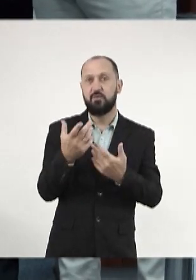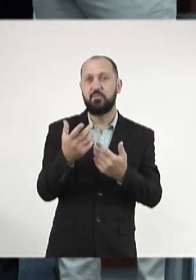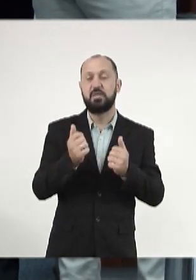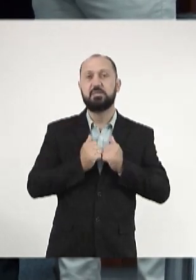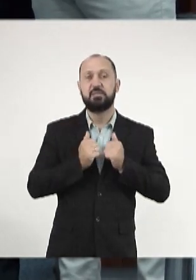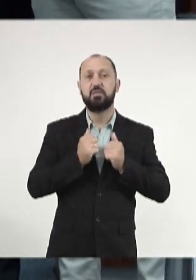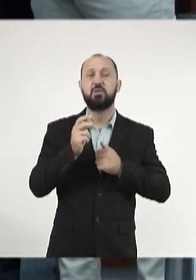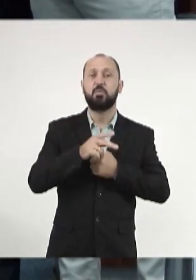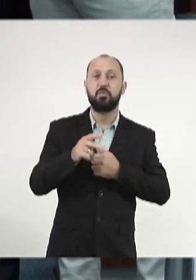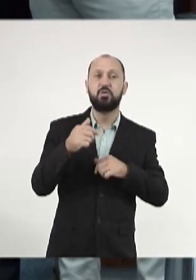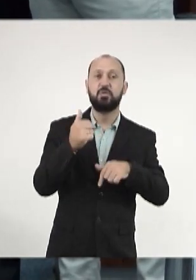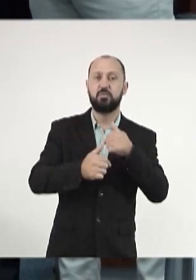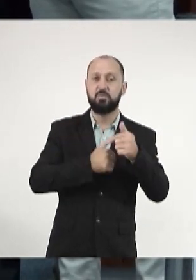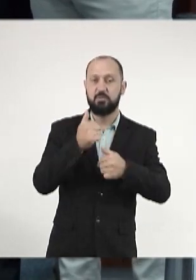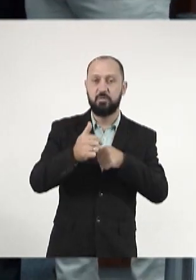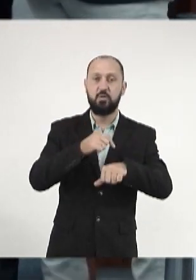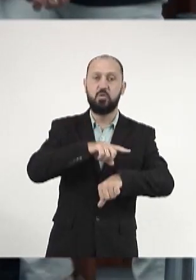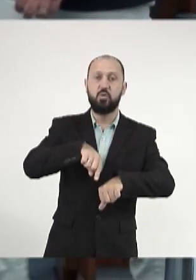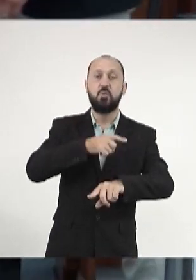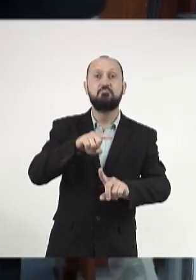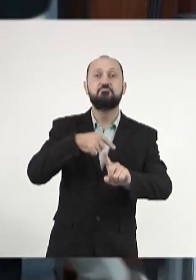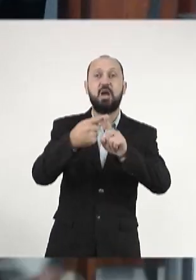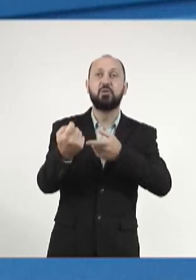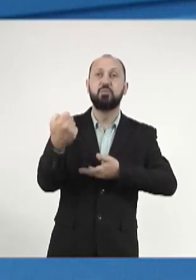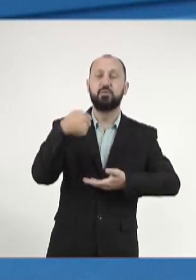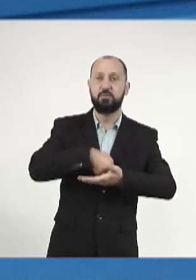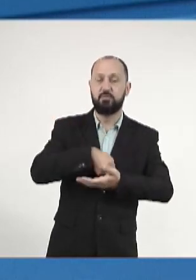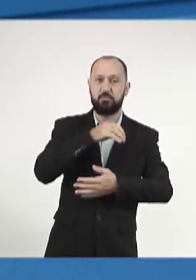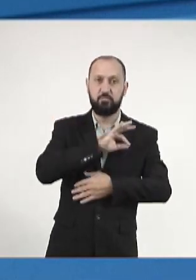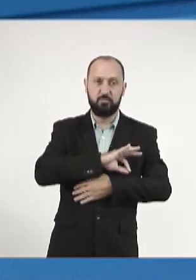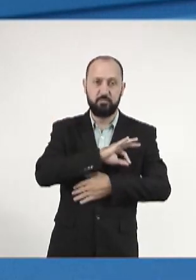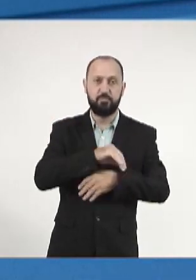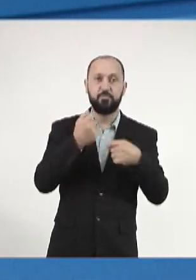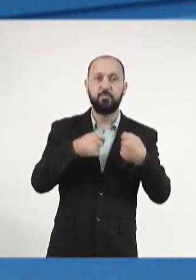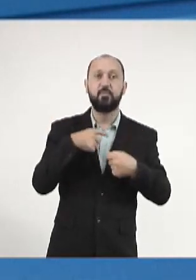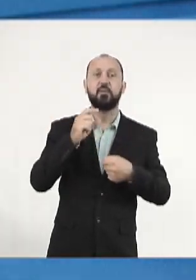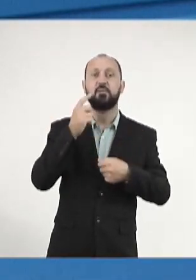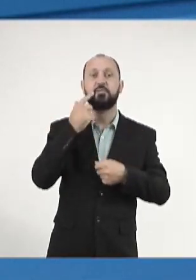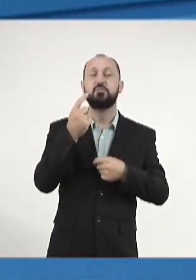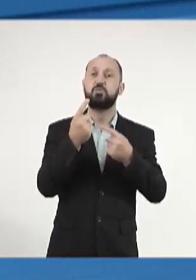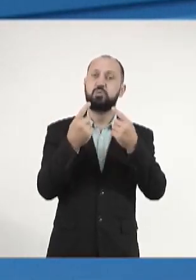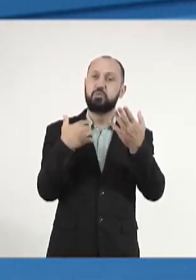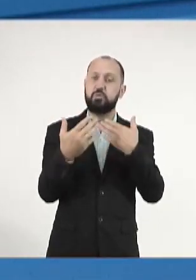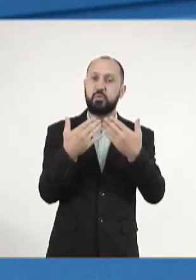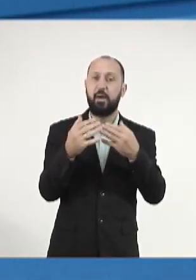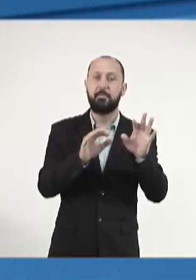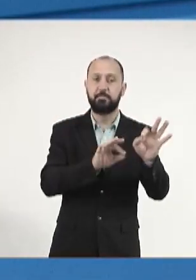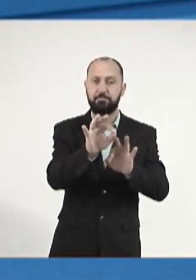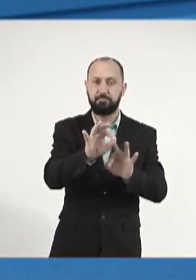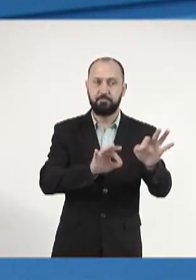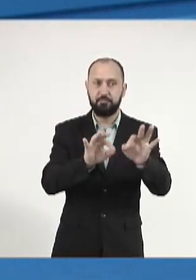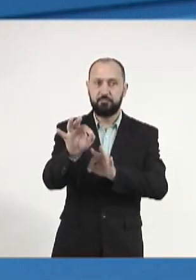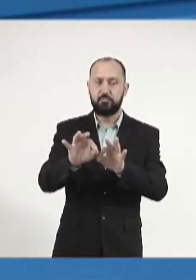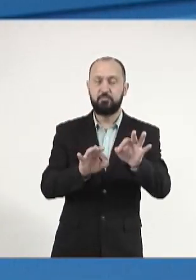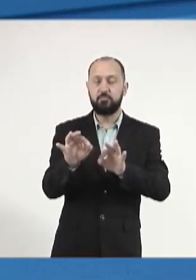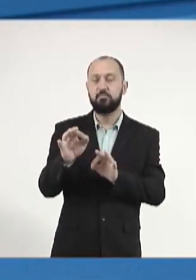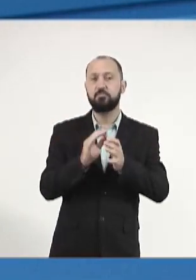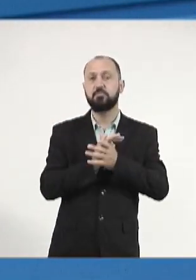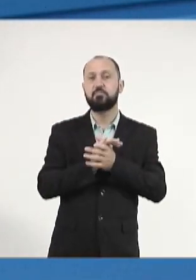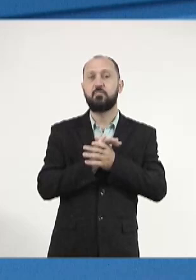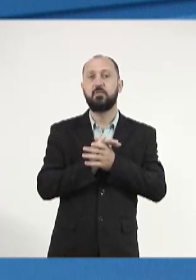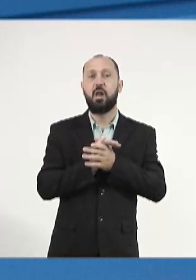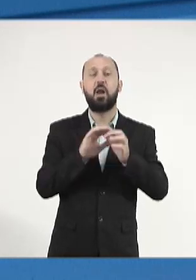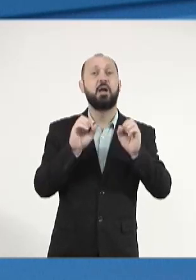Esses professores estão trabalhando além daquilo que estão recebendo? Então, é preciso a gente fazer um debate, organizar